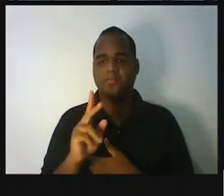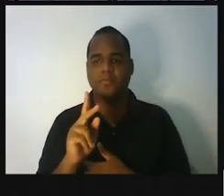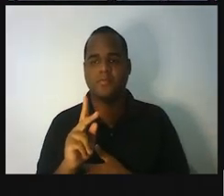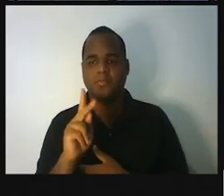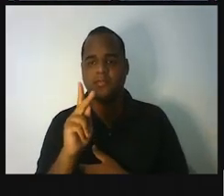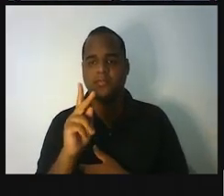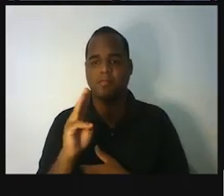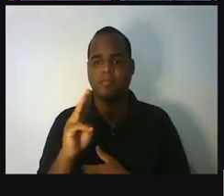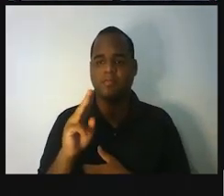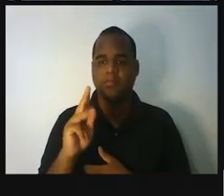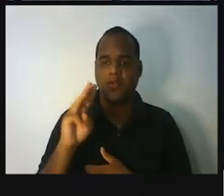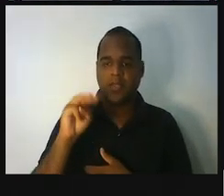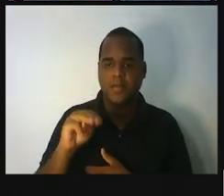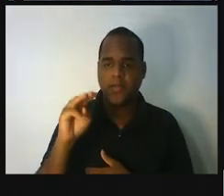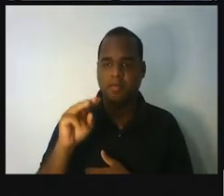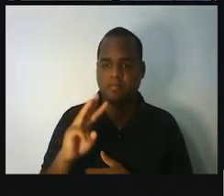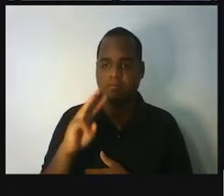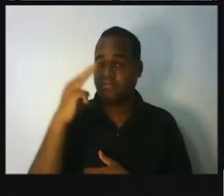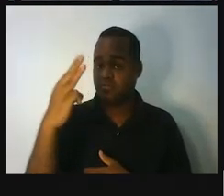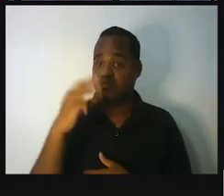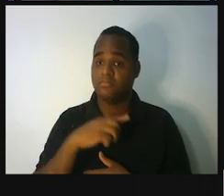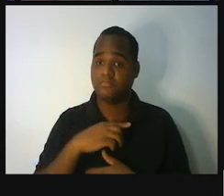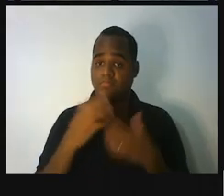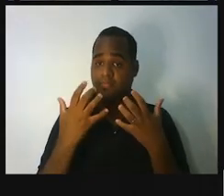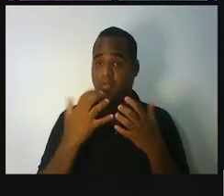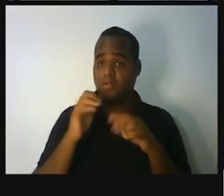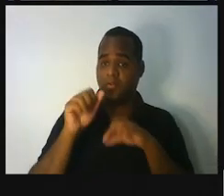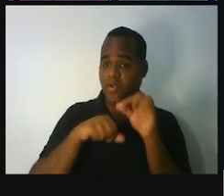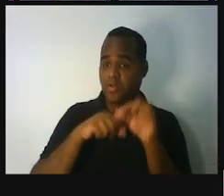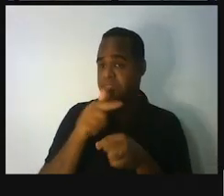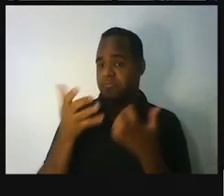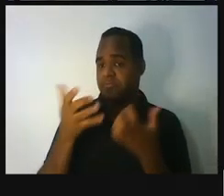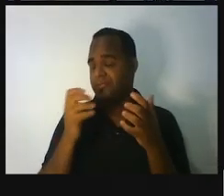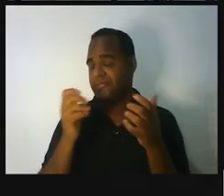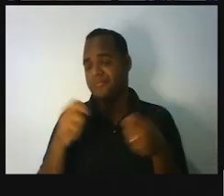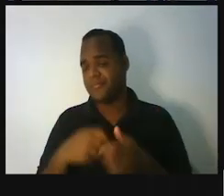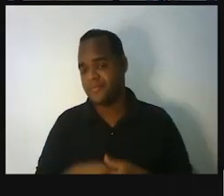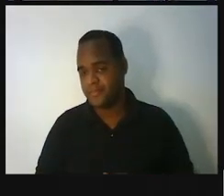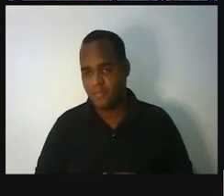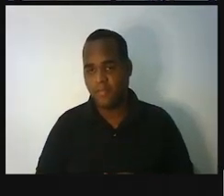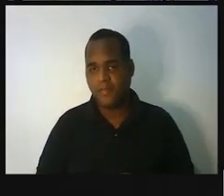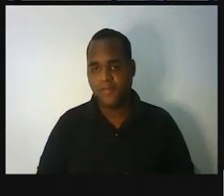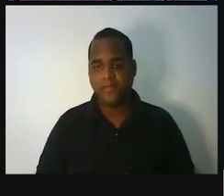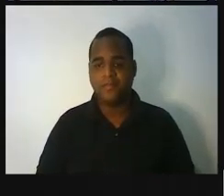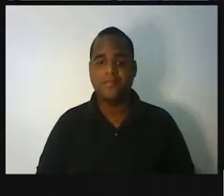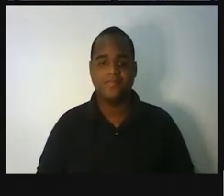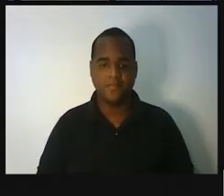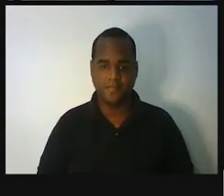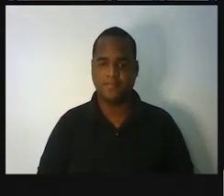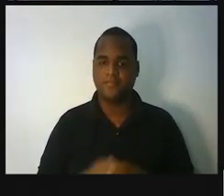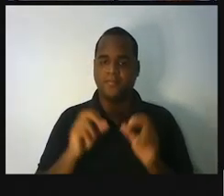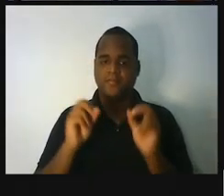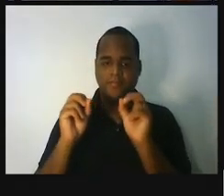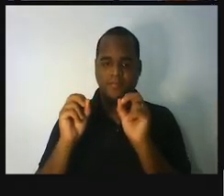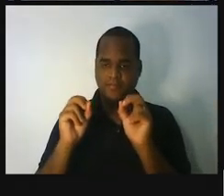estão em hectômetros cúbicos, você faz a mudança, tá bom? Tá, professor,